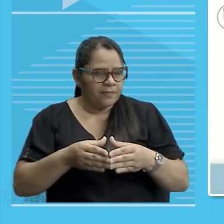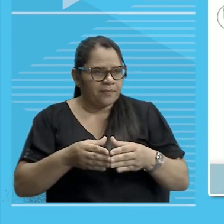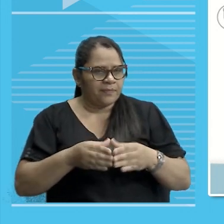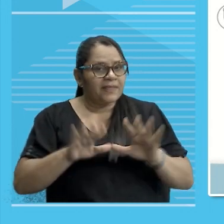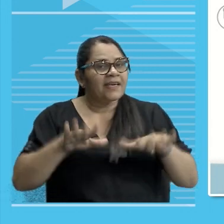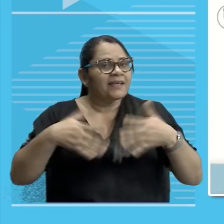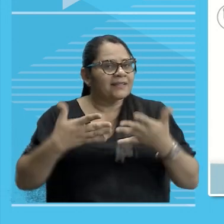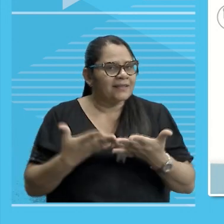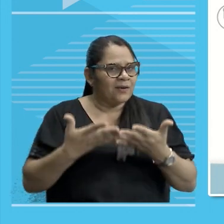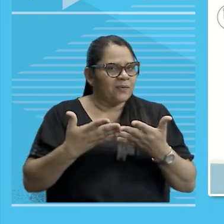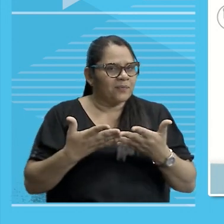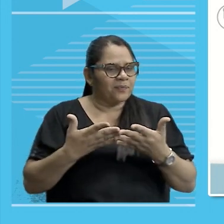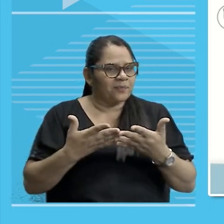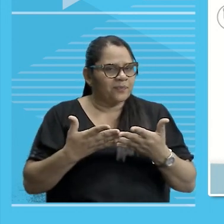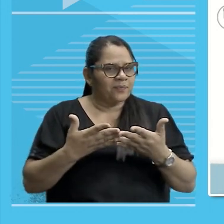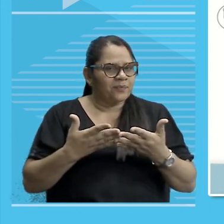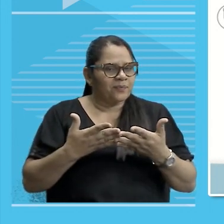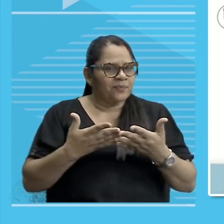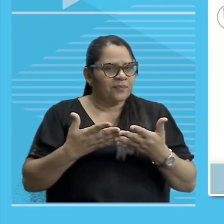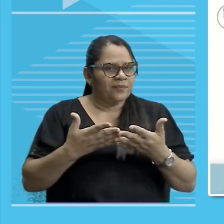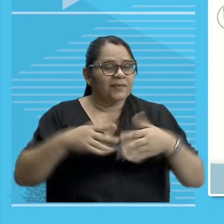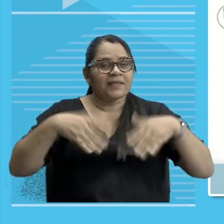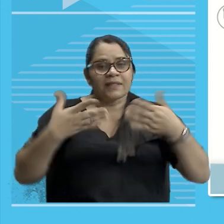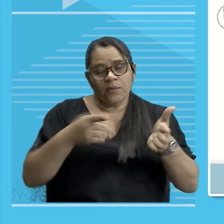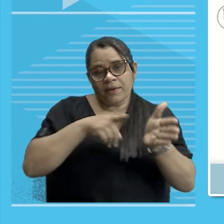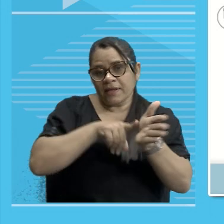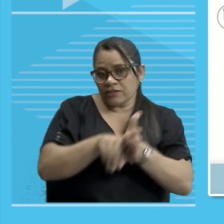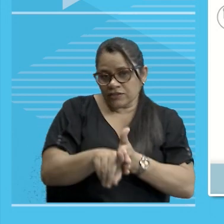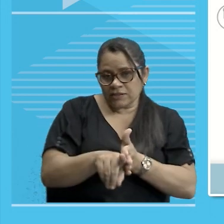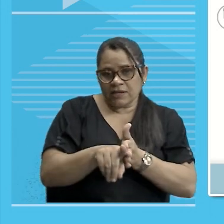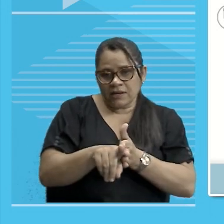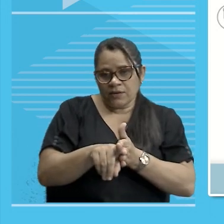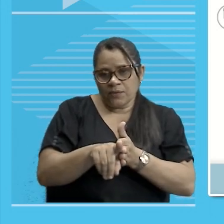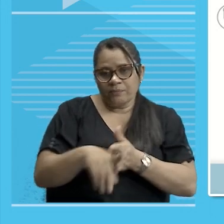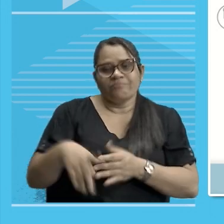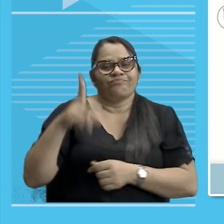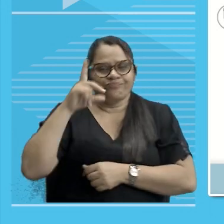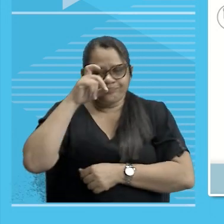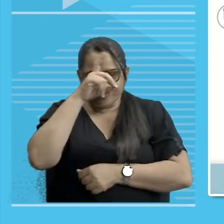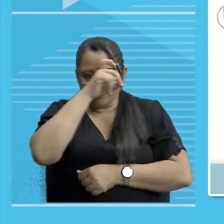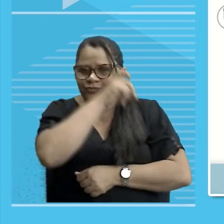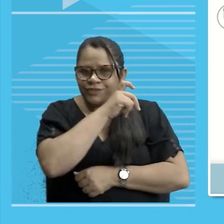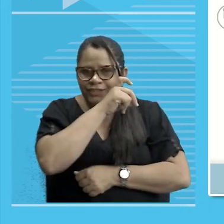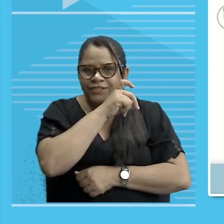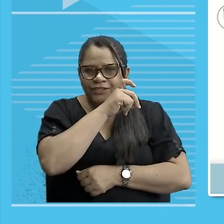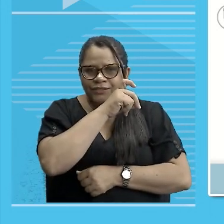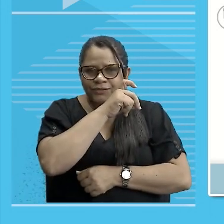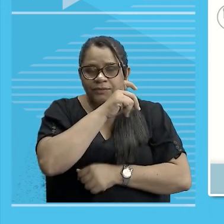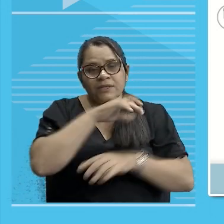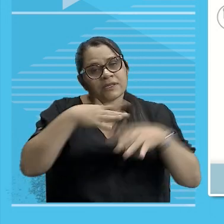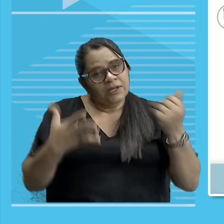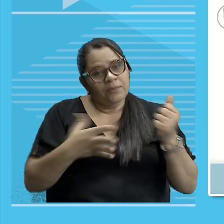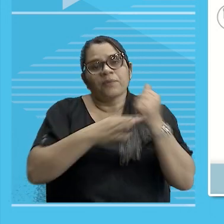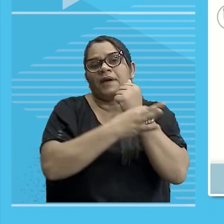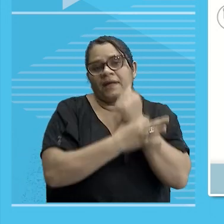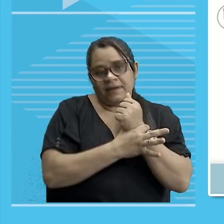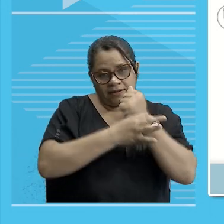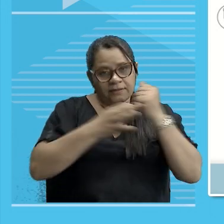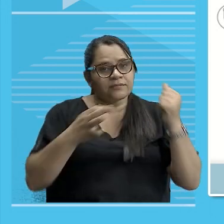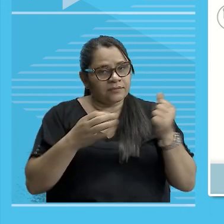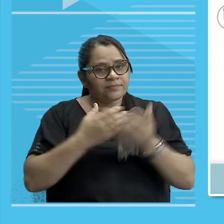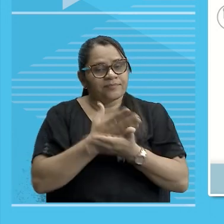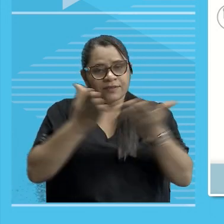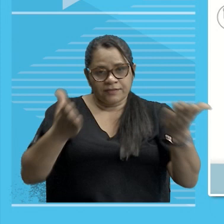E aí meus queridos alunos questão bem difícil garanto para vocês que é uma questão